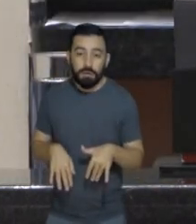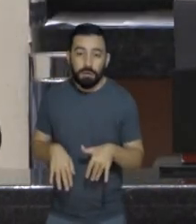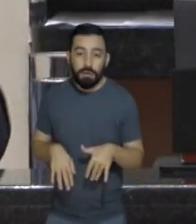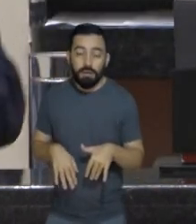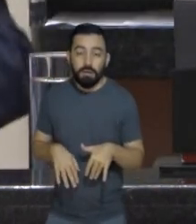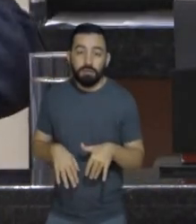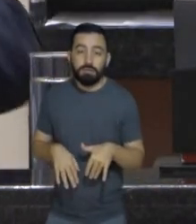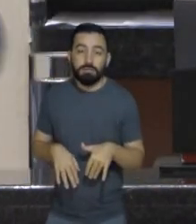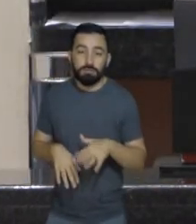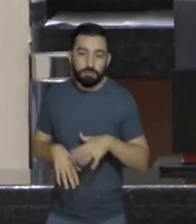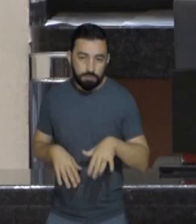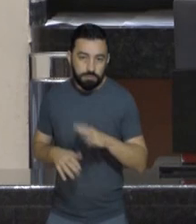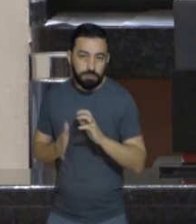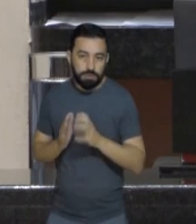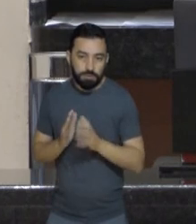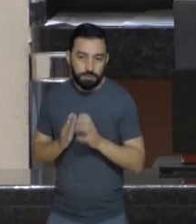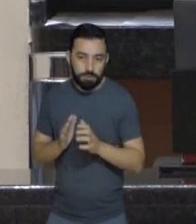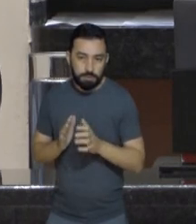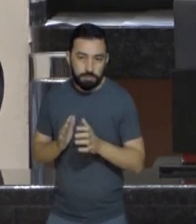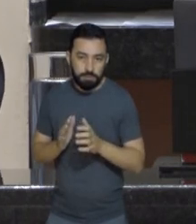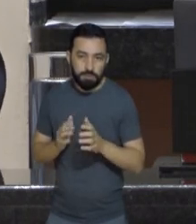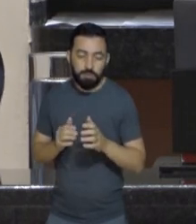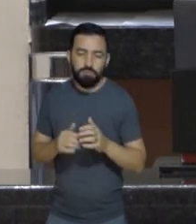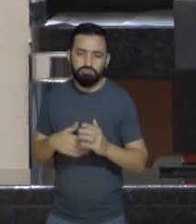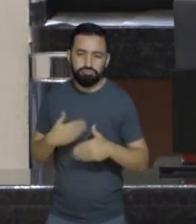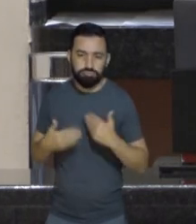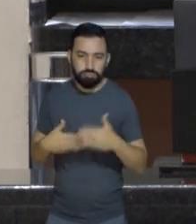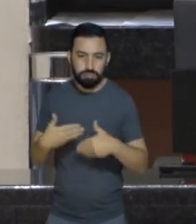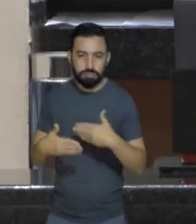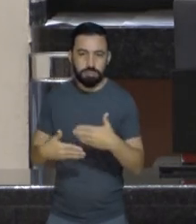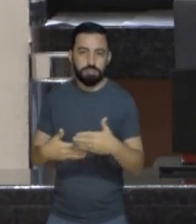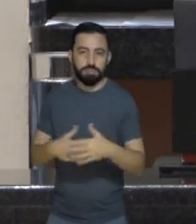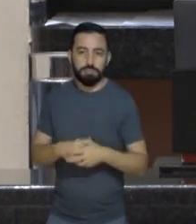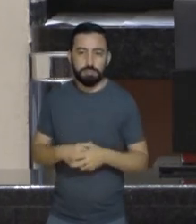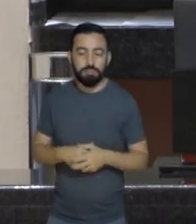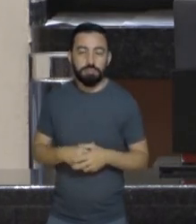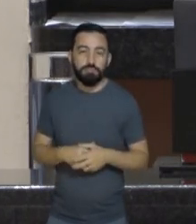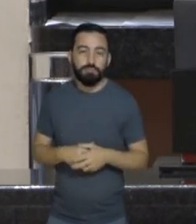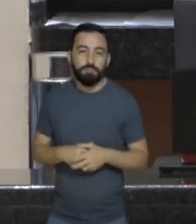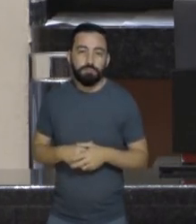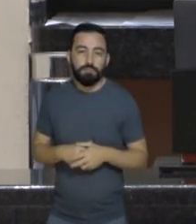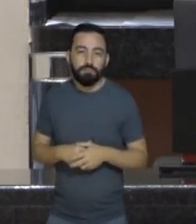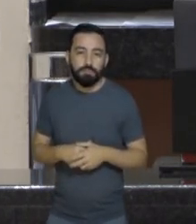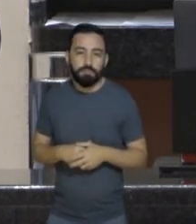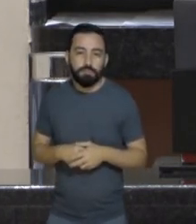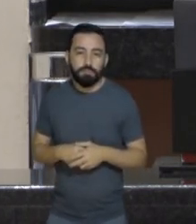destinado aos partidos políticos, encaminhamentos de